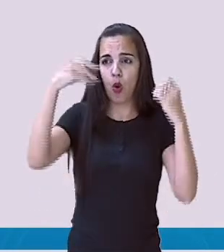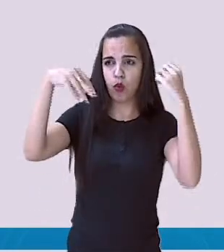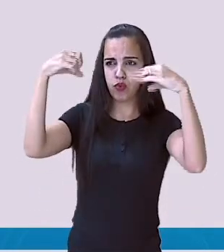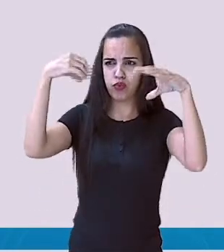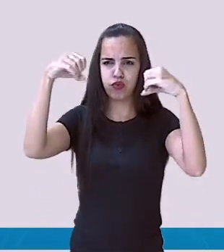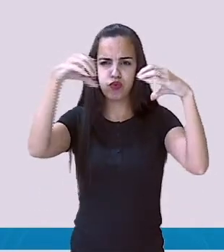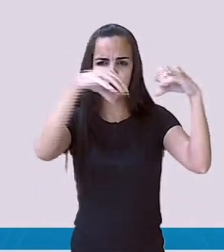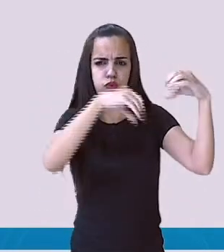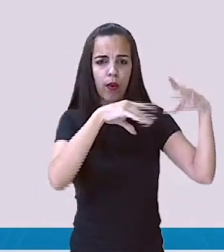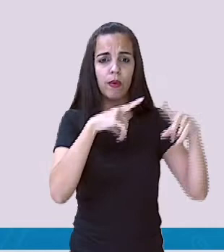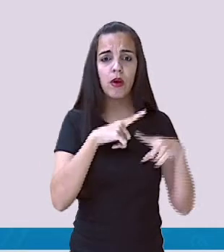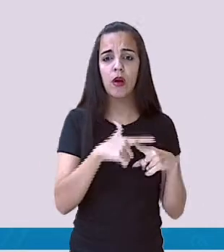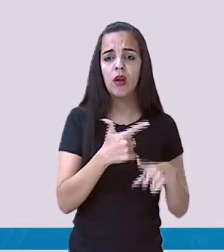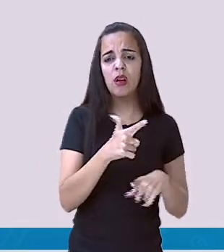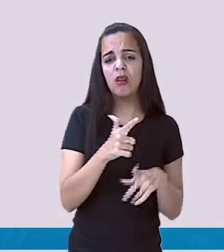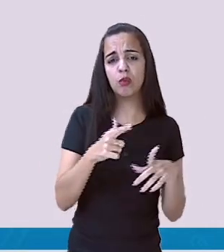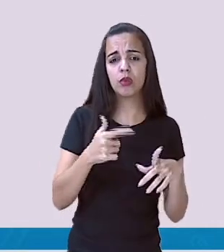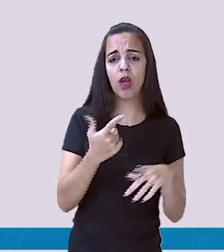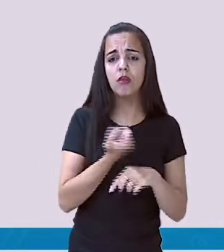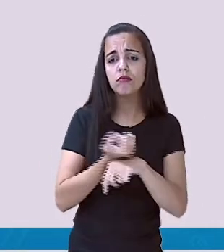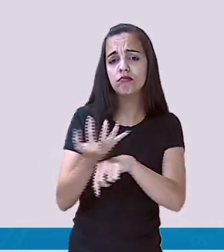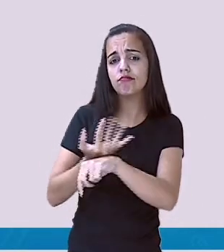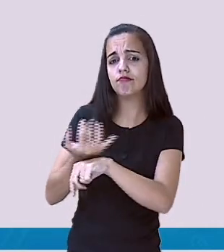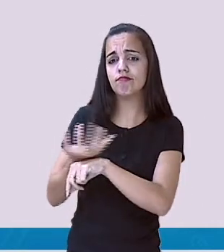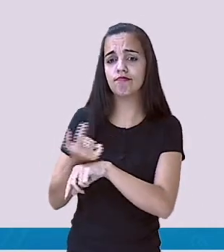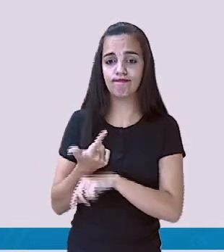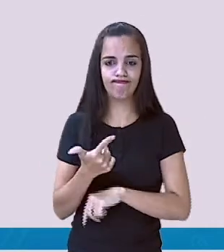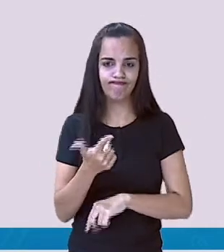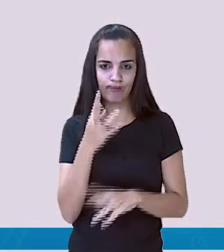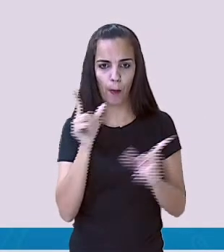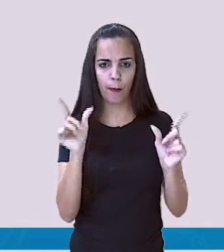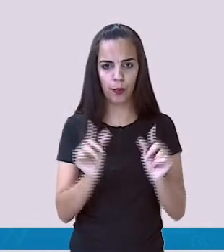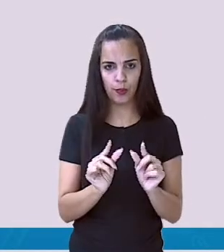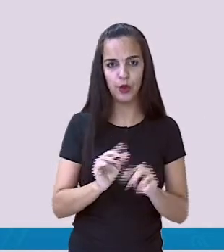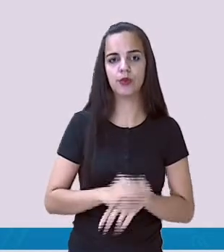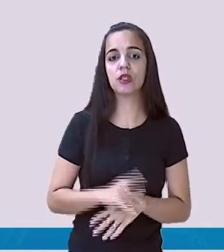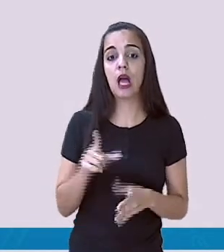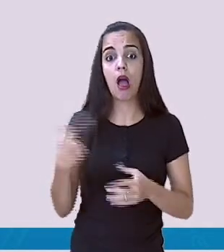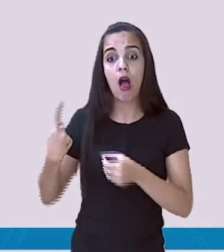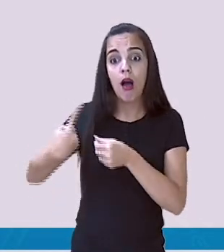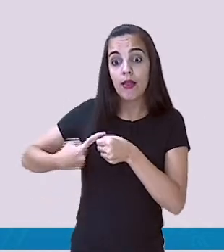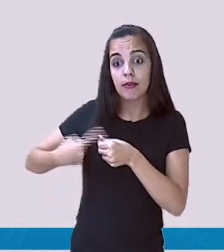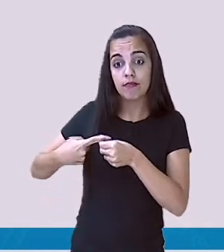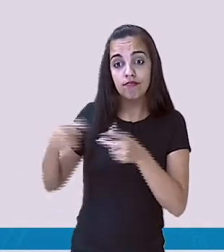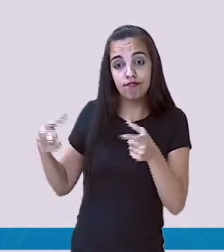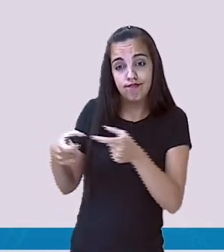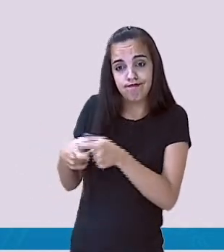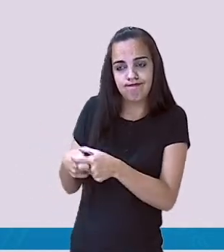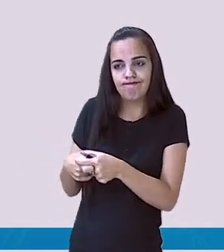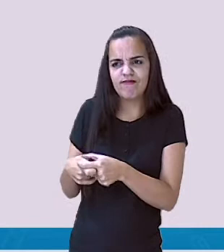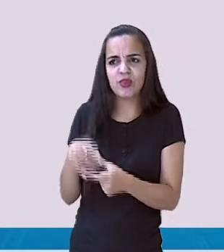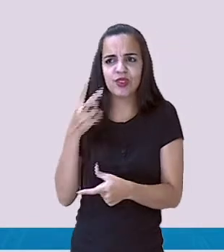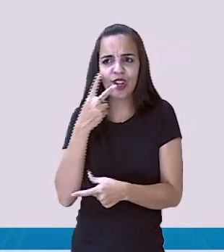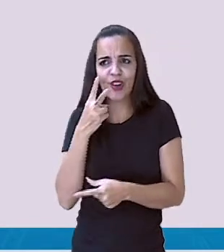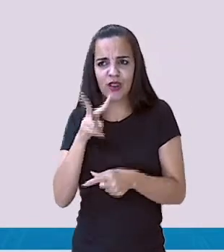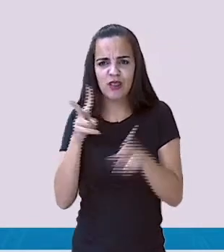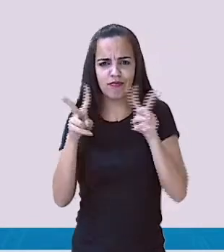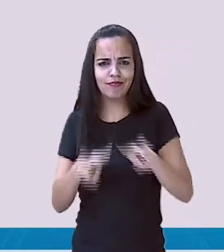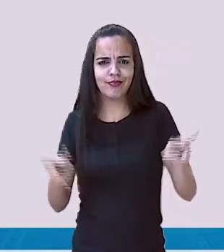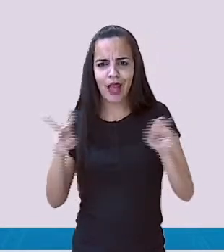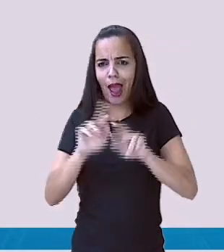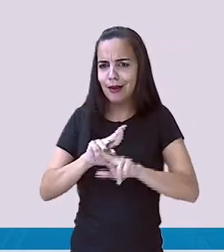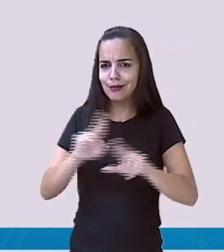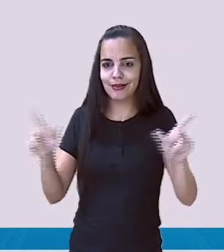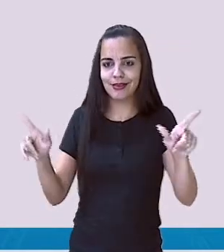muita vegetação, tá vendo? Muito fechada aí de construção. Já as cidades pequenas, elas promovem paisagens